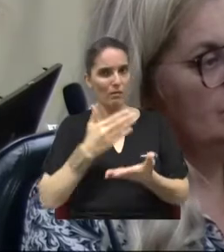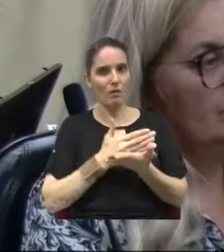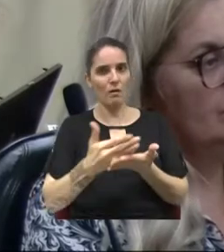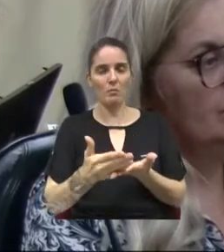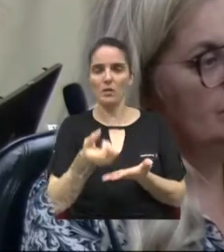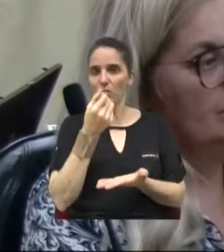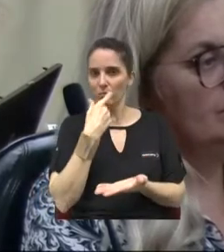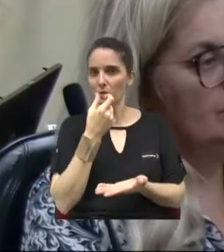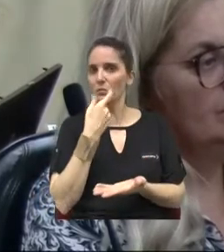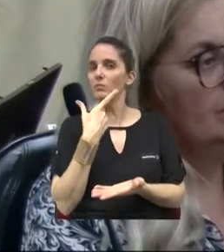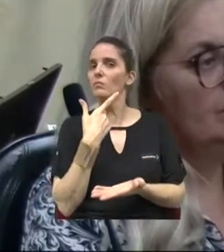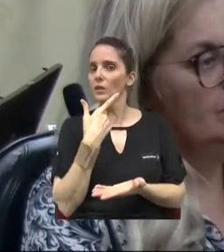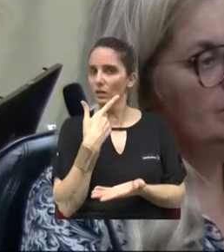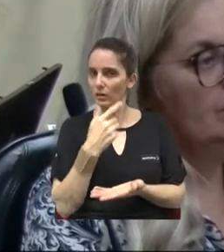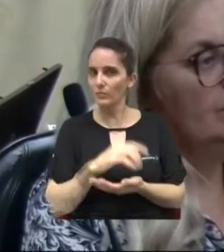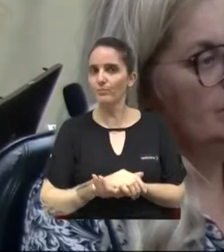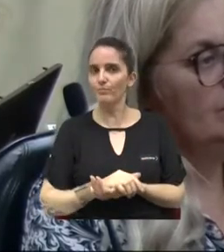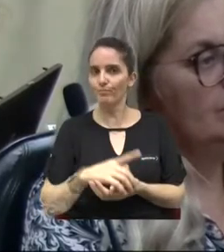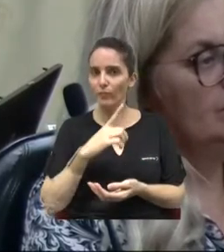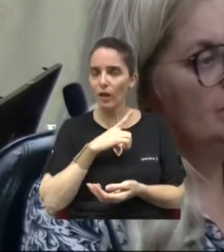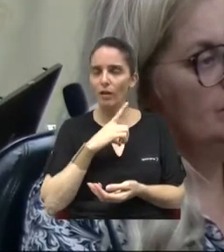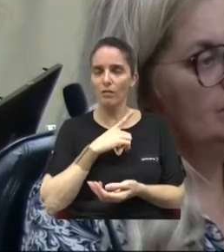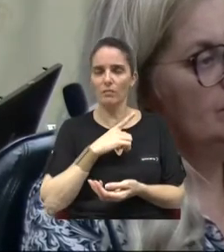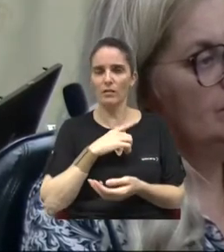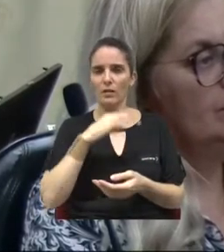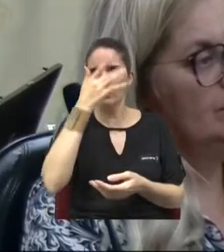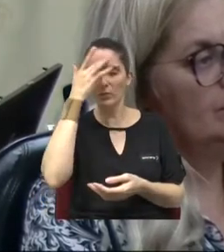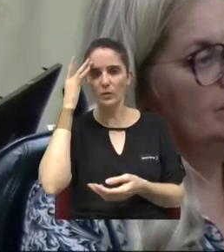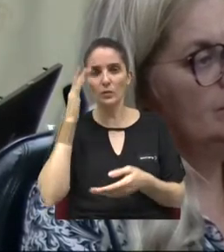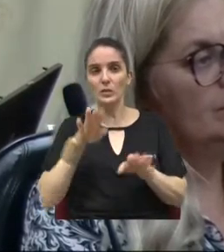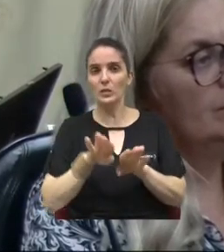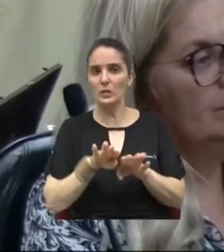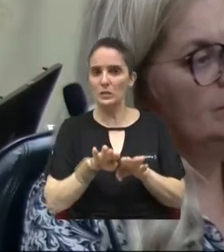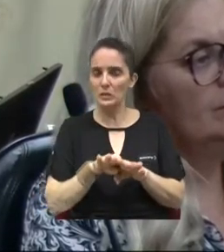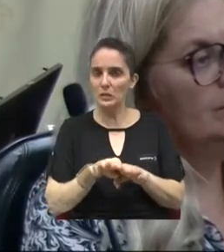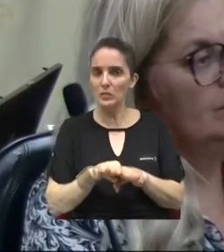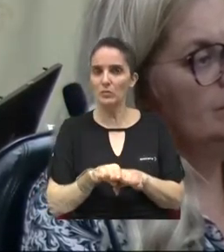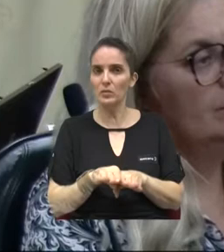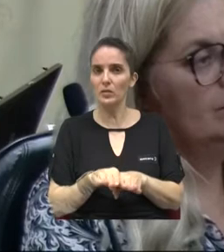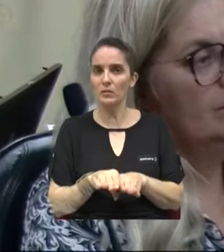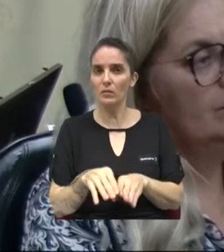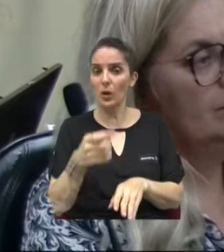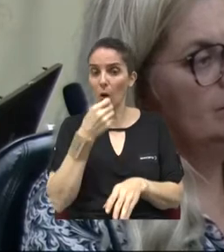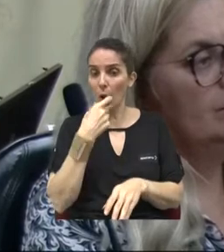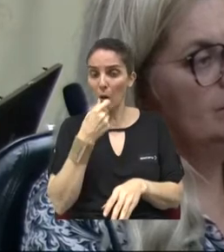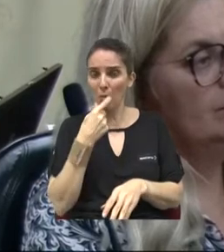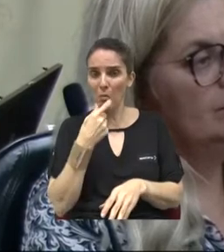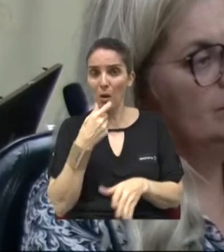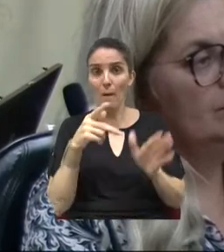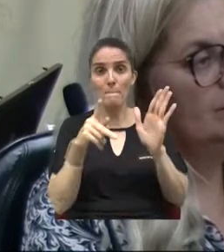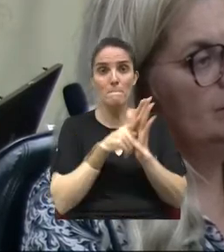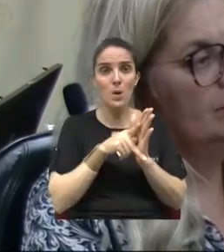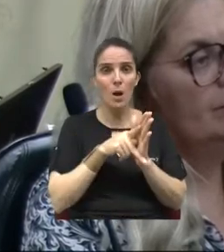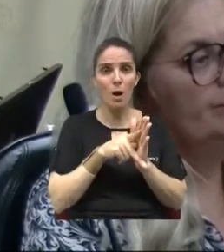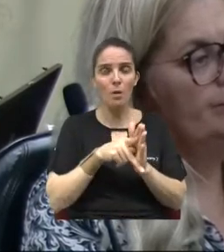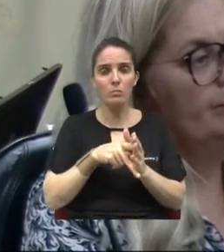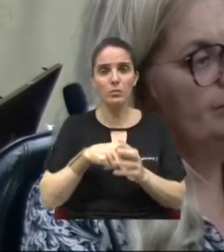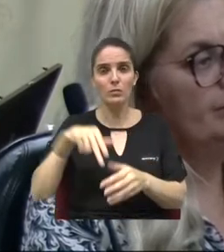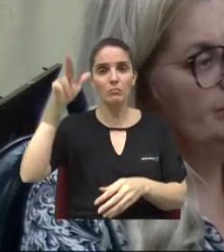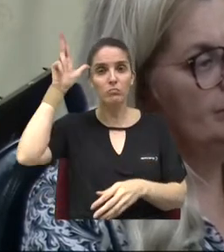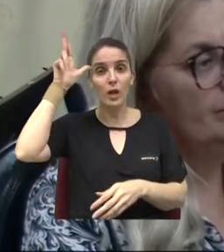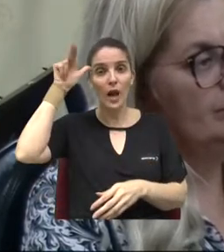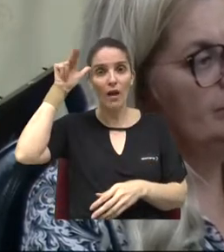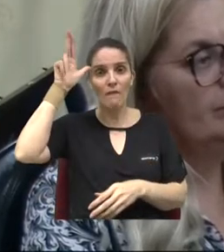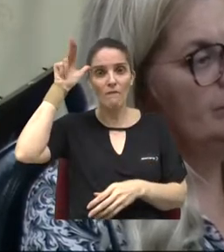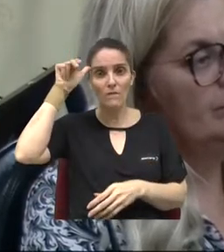tem alguns que partem inclusive para produtos que são destinados a cavalo, por exemplo.